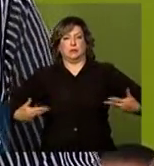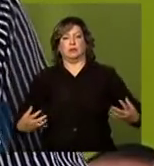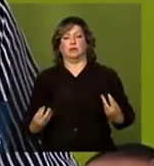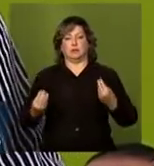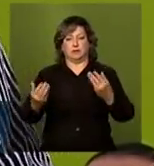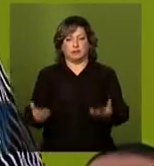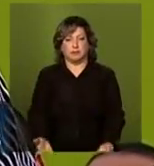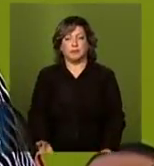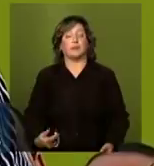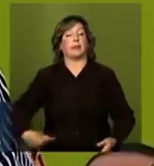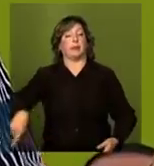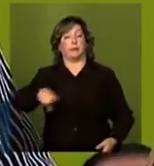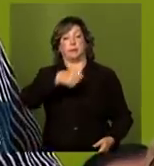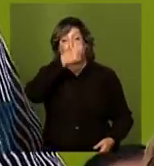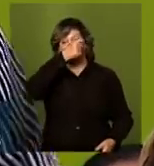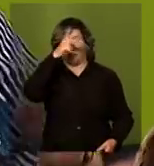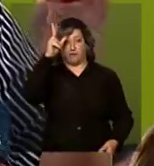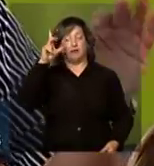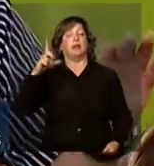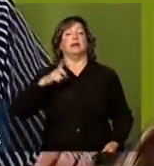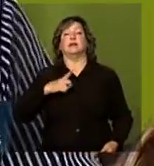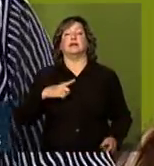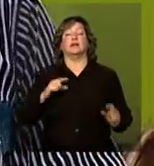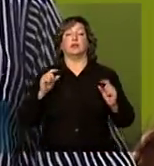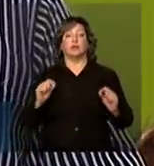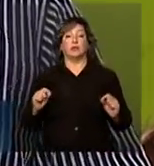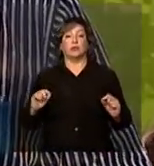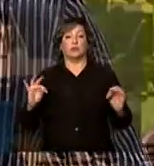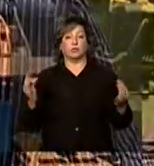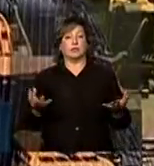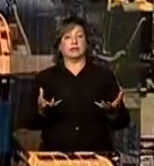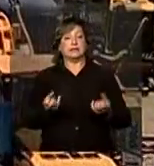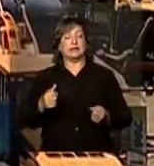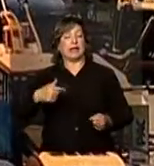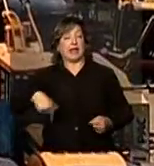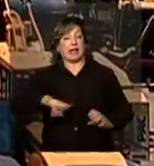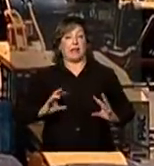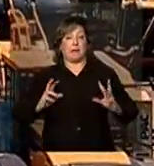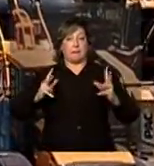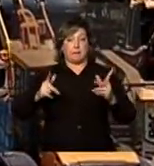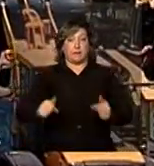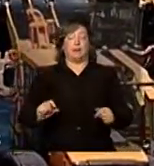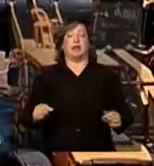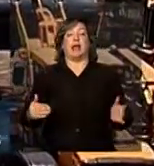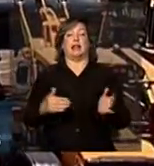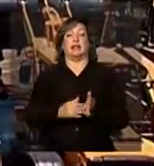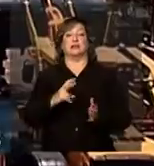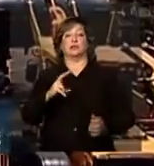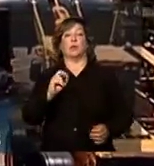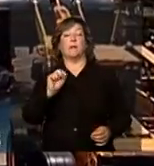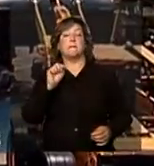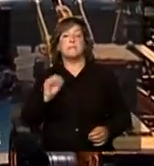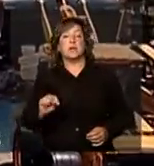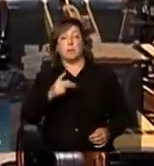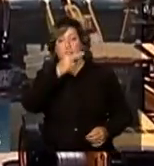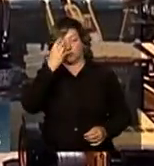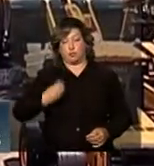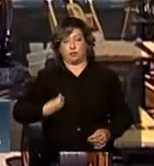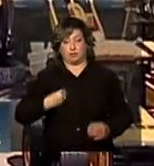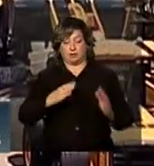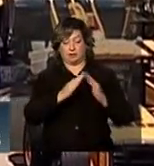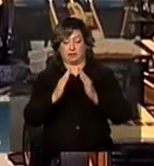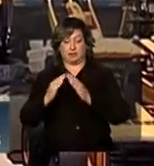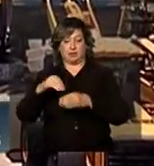justamente objetivo de dotar as pras dos Municípios até 50.000 habitantes de um